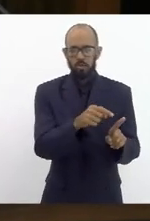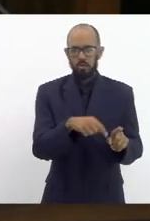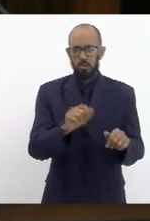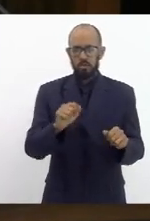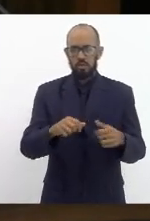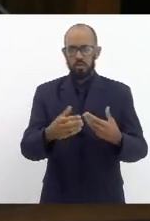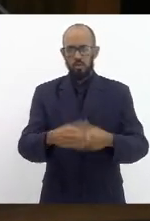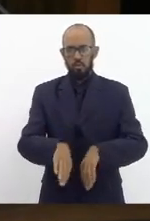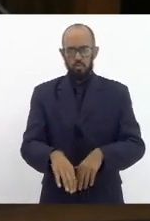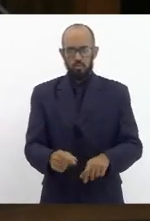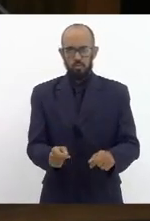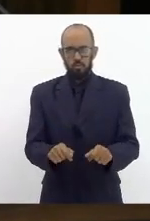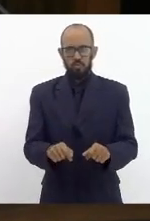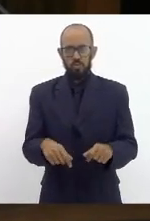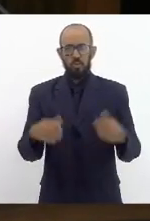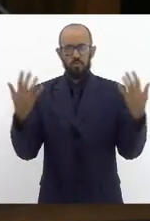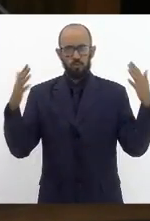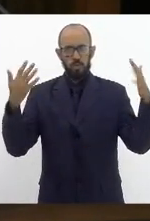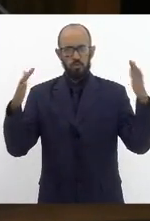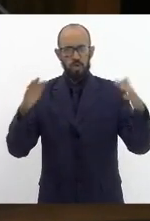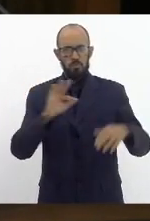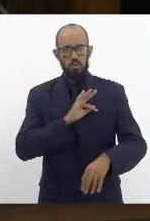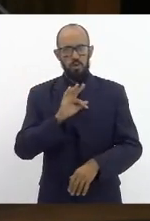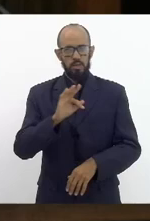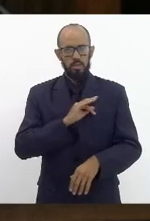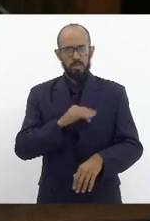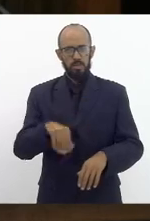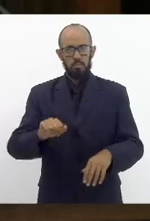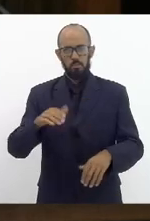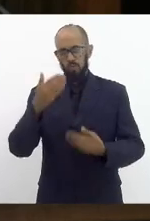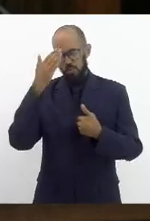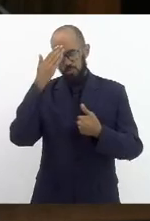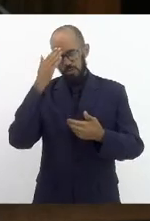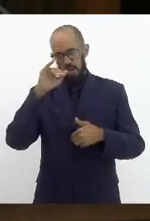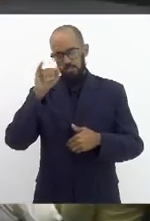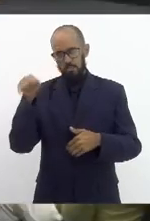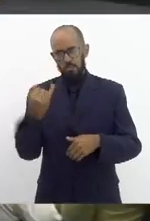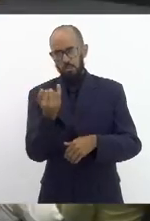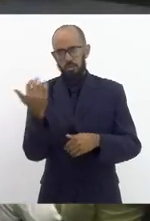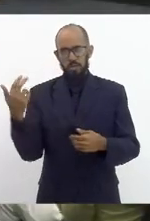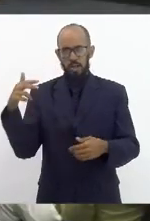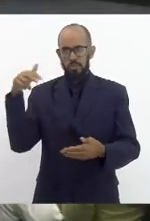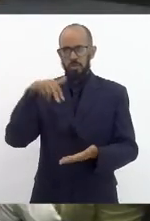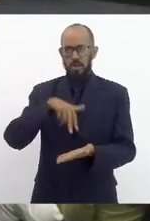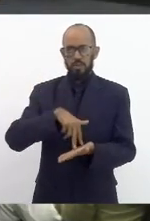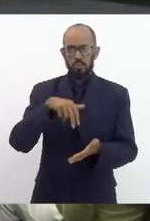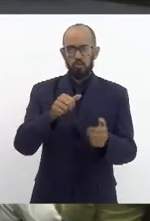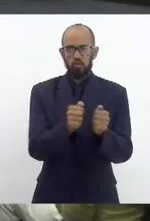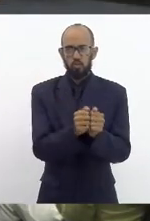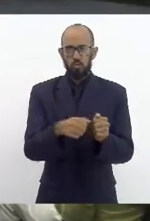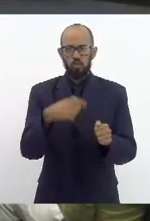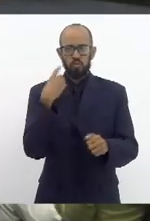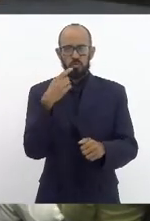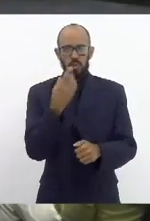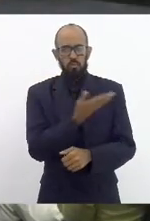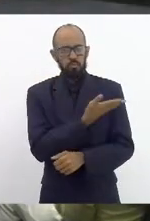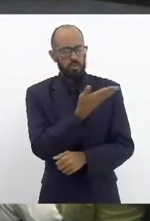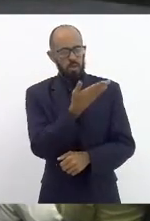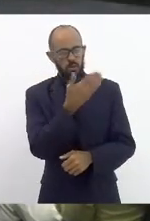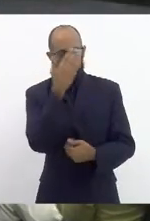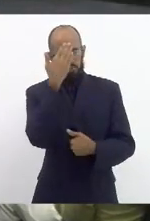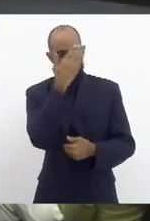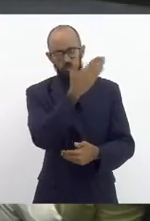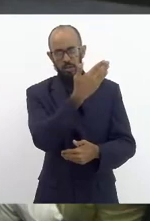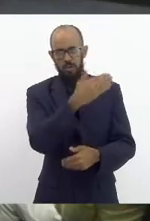Civil e obrigada pela oportunidade de estar junto aqui com Carlos Augusto e Rodrigo Amorim. Muito obrigada.